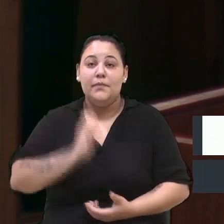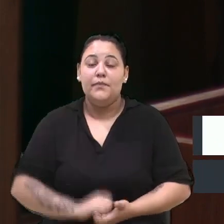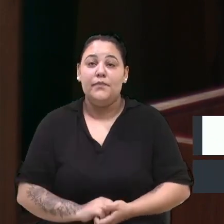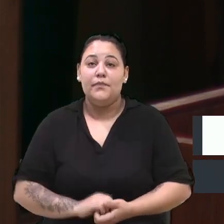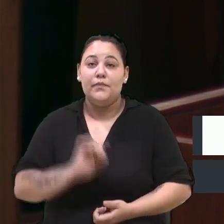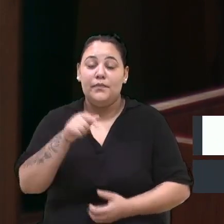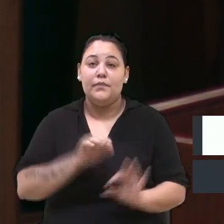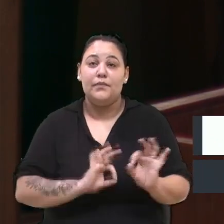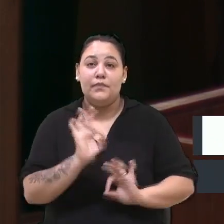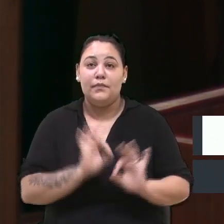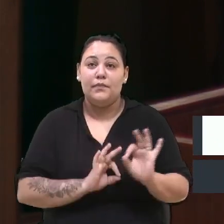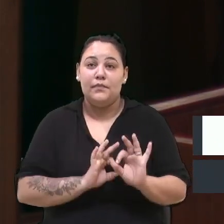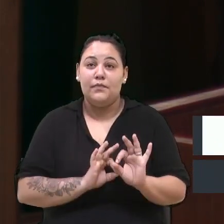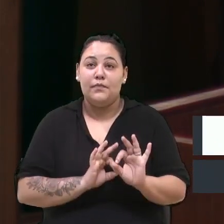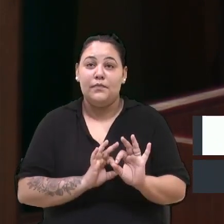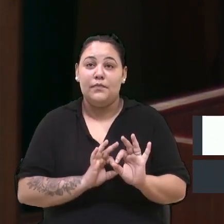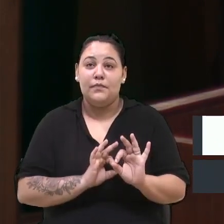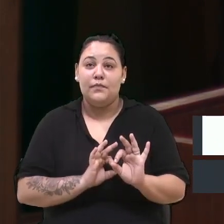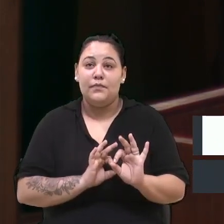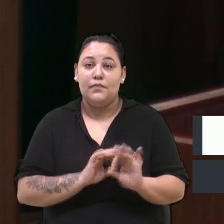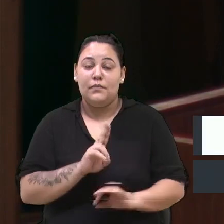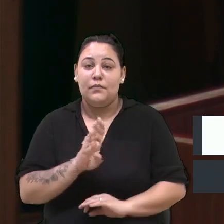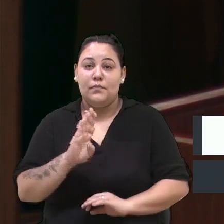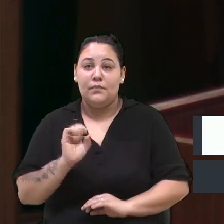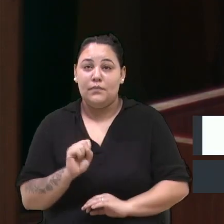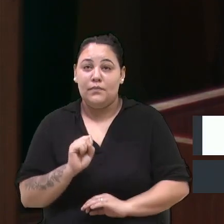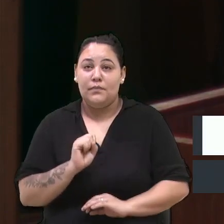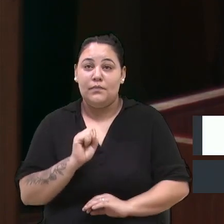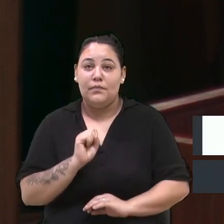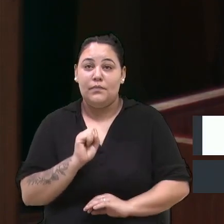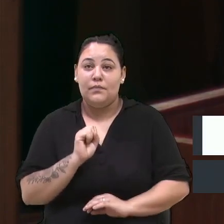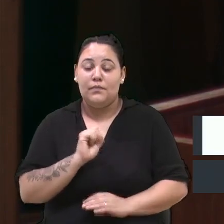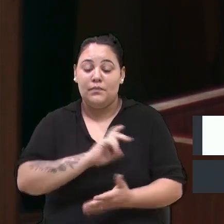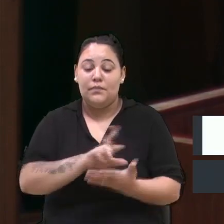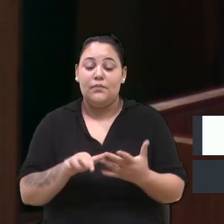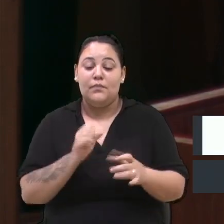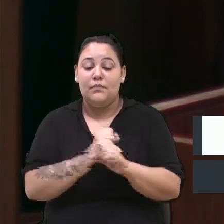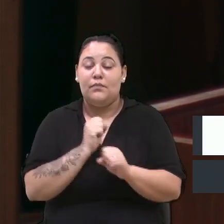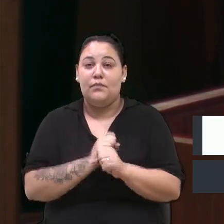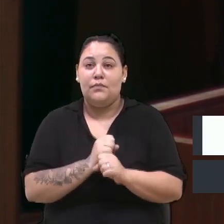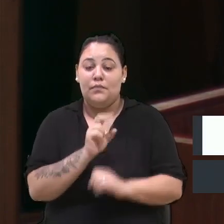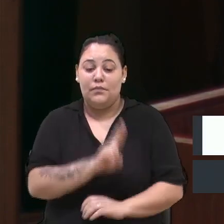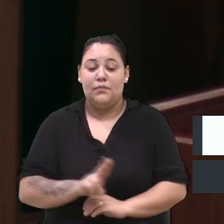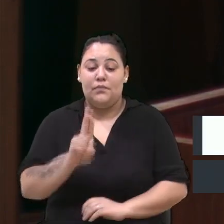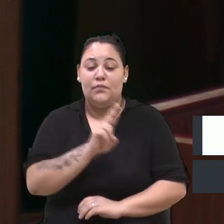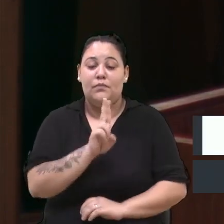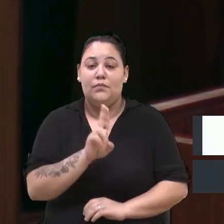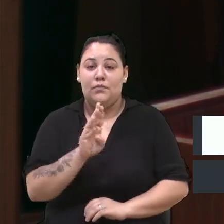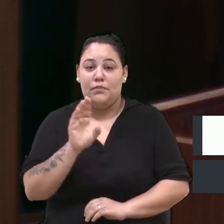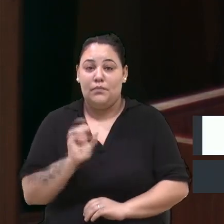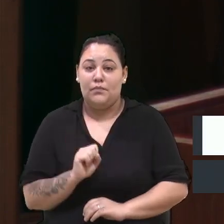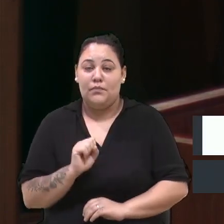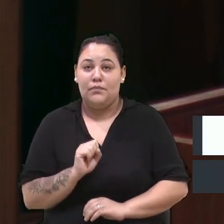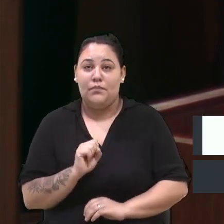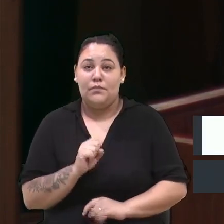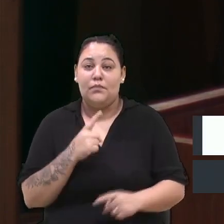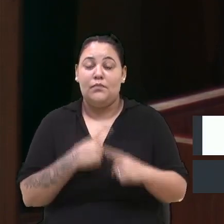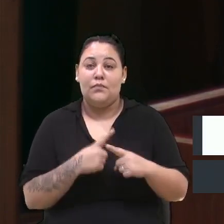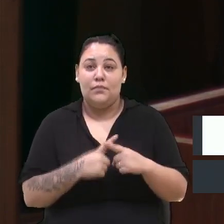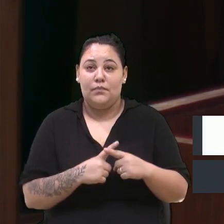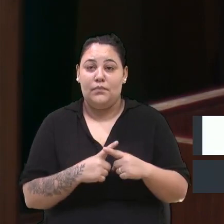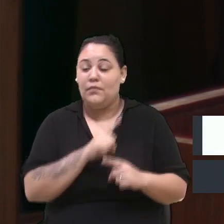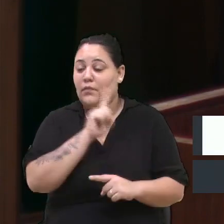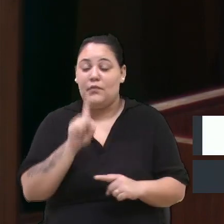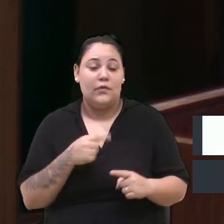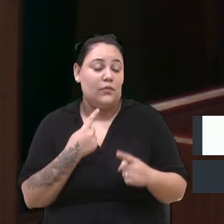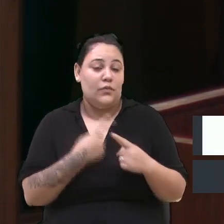projeto, talvez ficaria sem UBS por vários anos ainda. Usando uma UBS que está lá caindo aos pedaços. Por quê? Não porque o prefeito